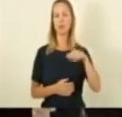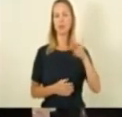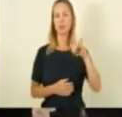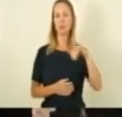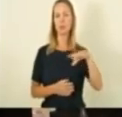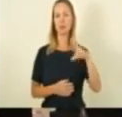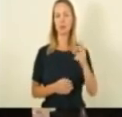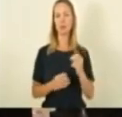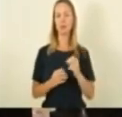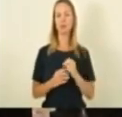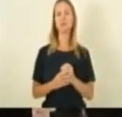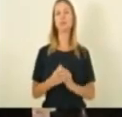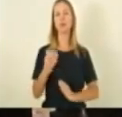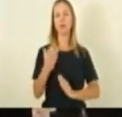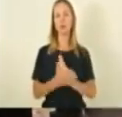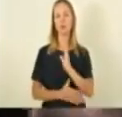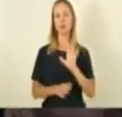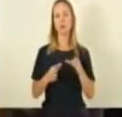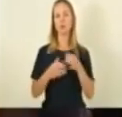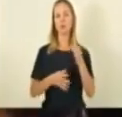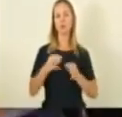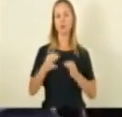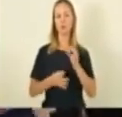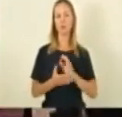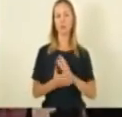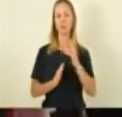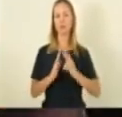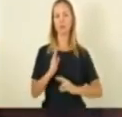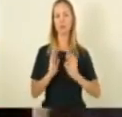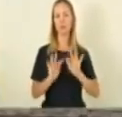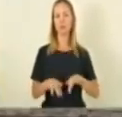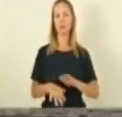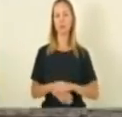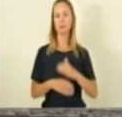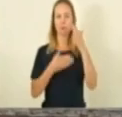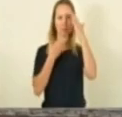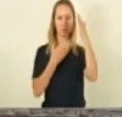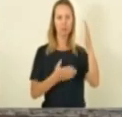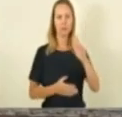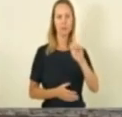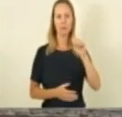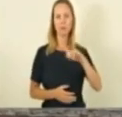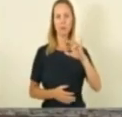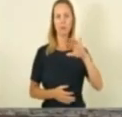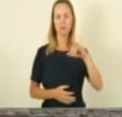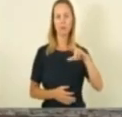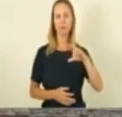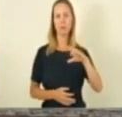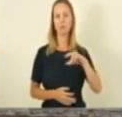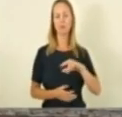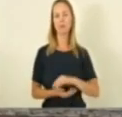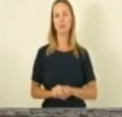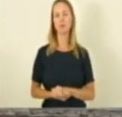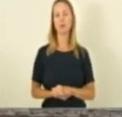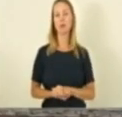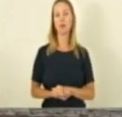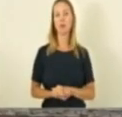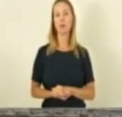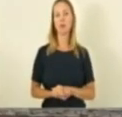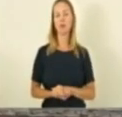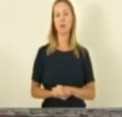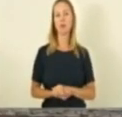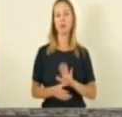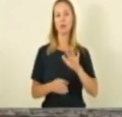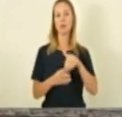Aprovada na Comissão de Justiça a redação final, senhor presidente. Obrigado, deputado Gandini. Em votação, a redação final.